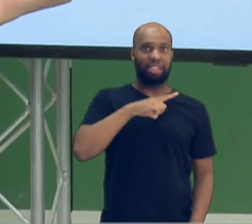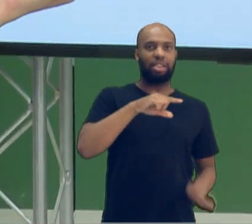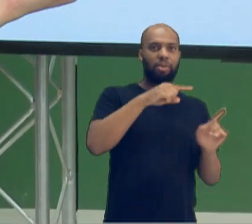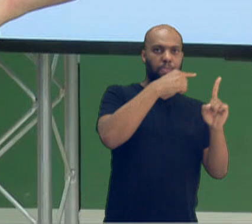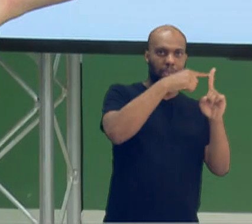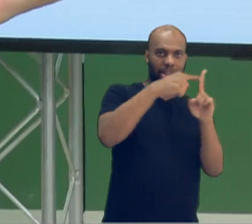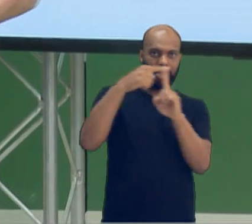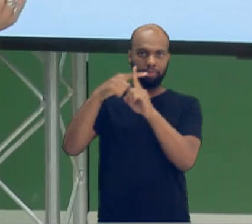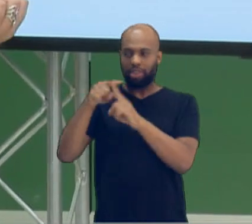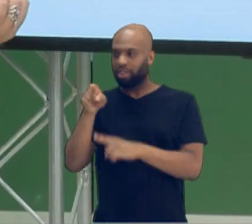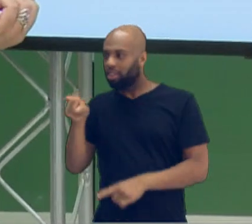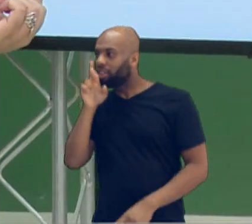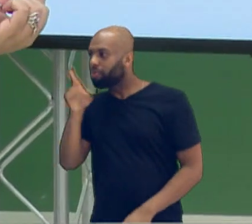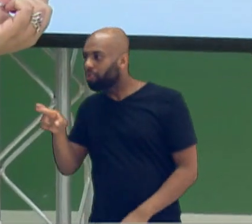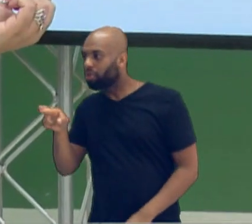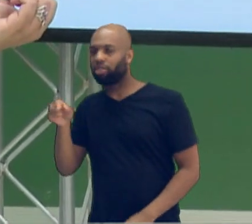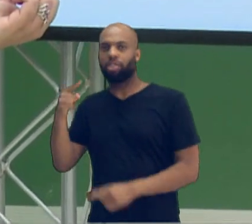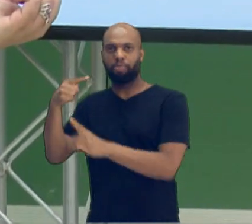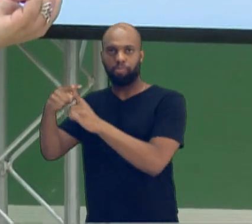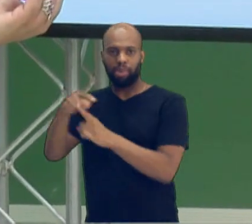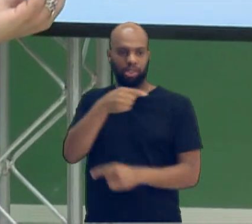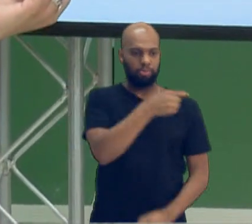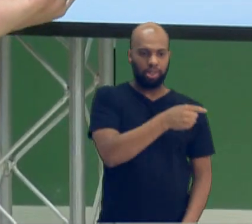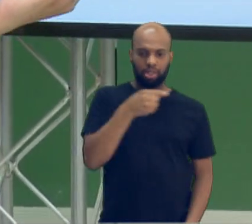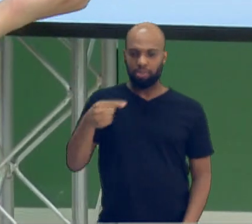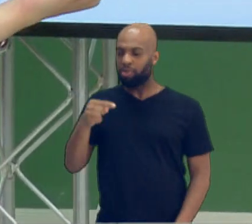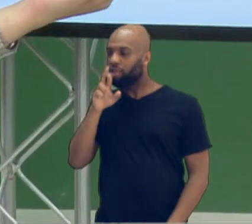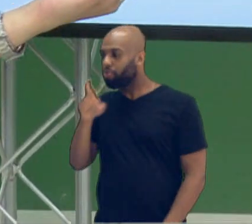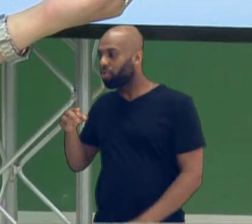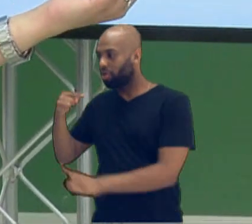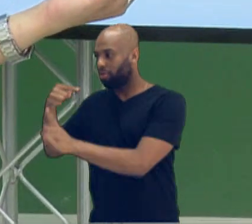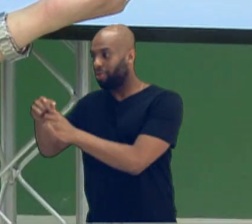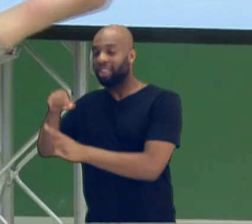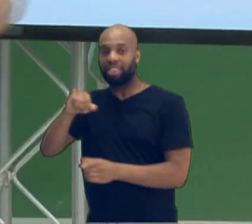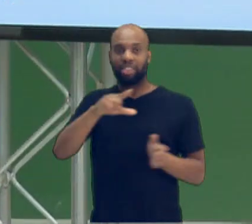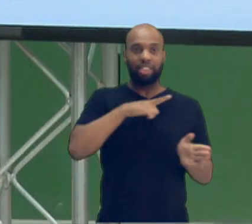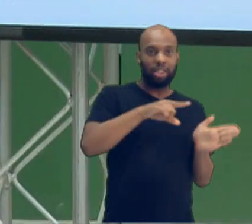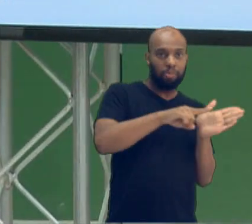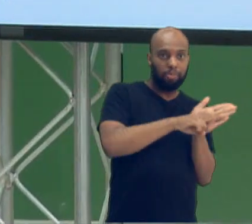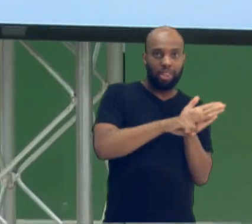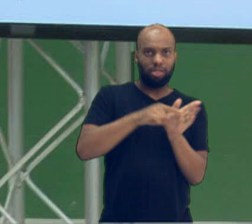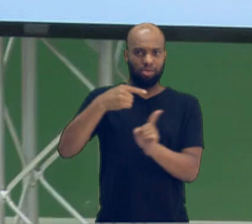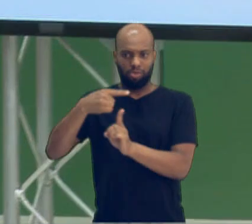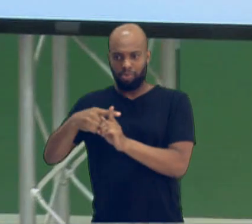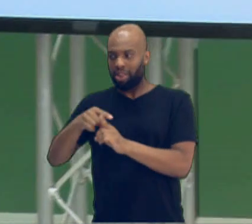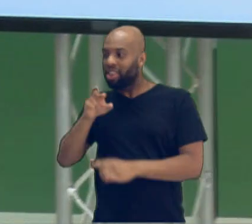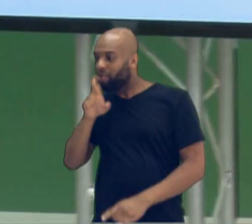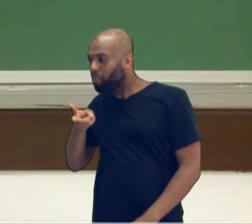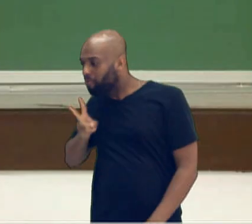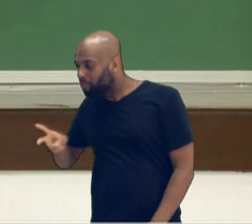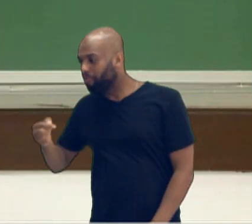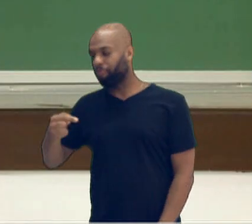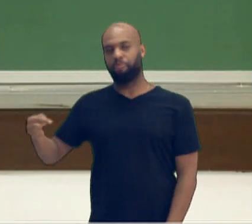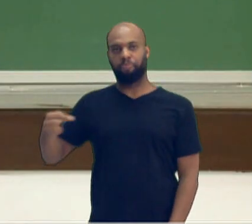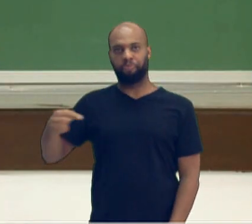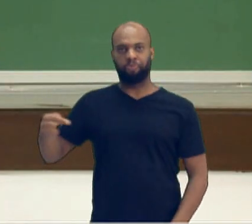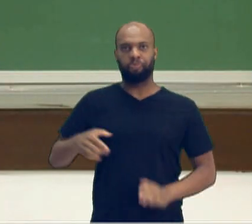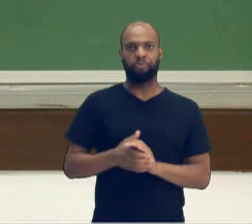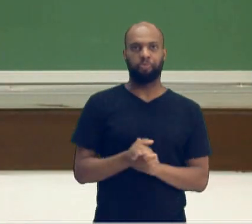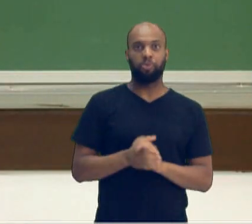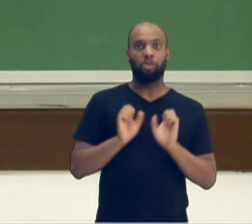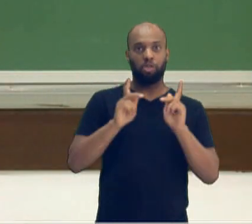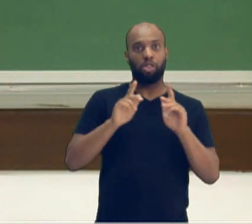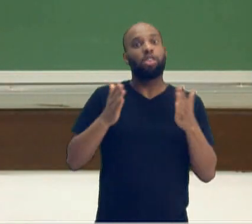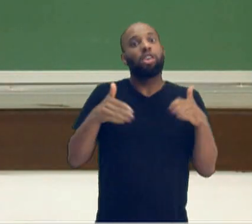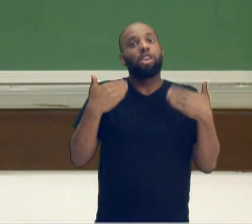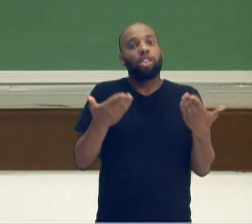número positivo. Sinais diferentes, o produto é sempre um número negativo, tá bom? Bom, com isso a